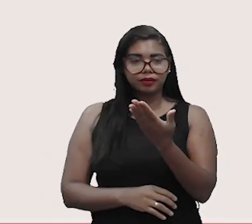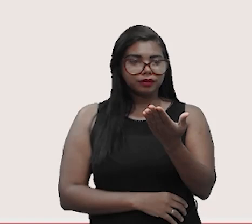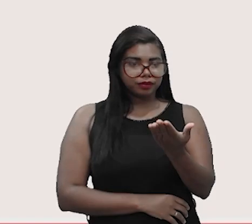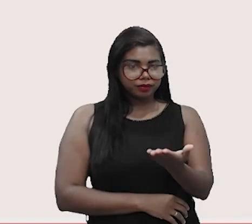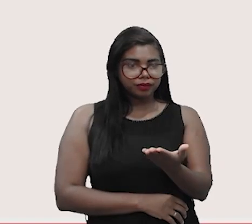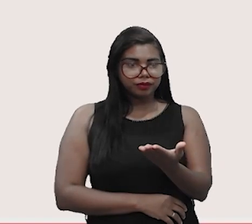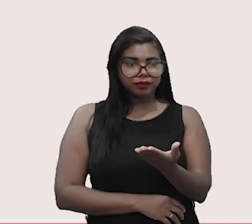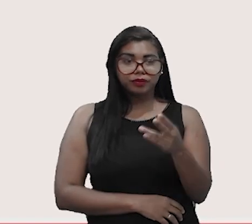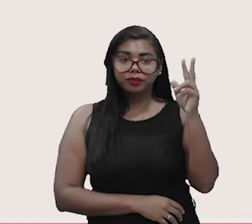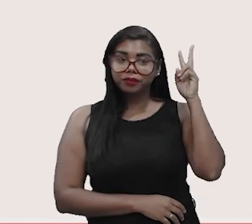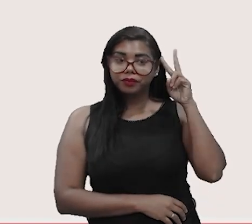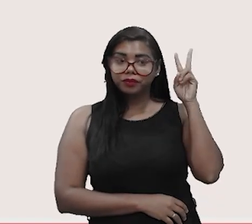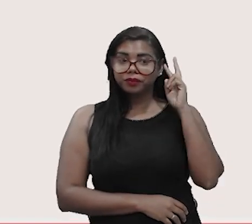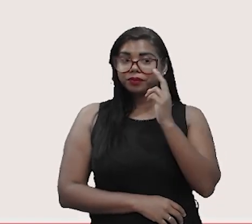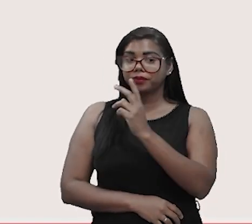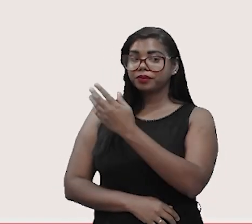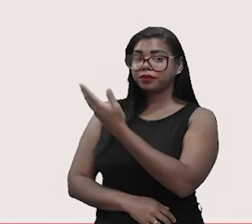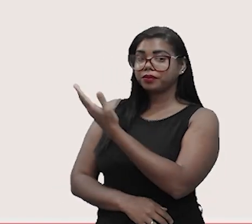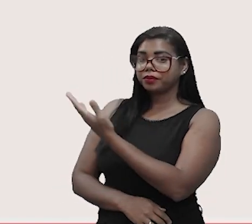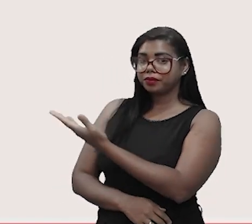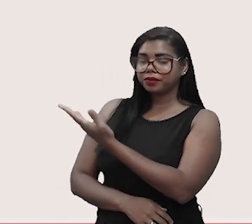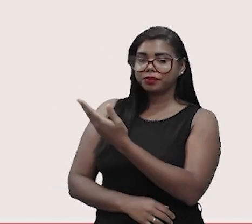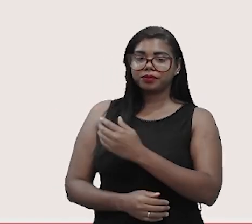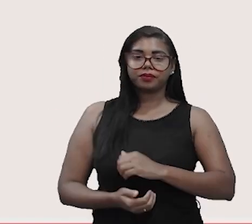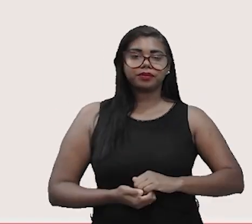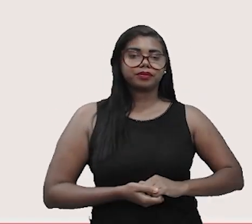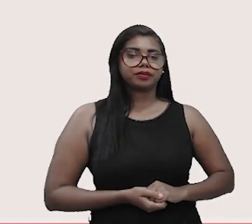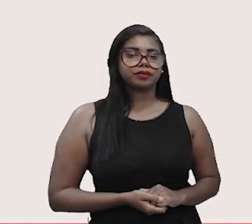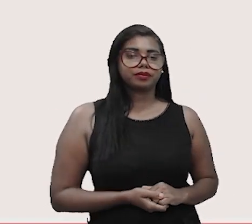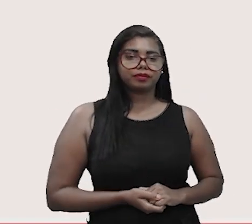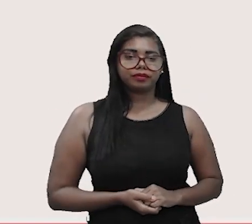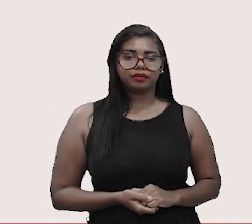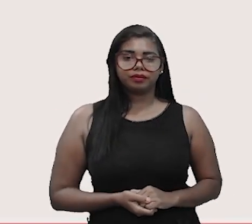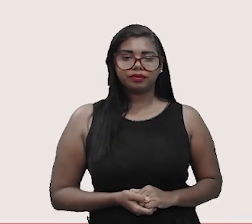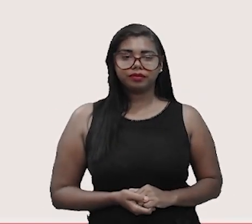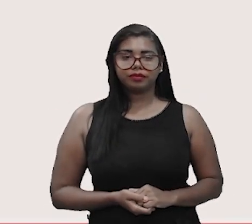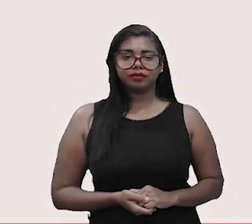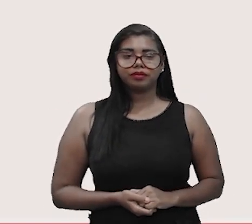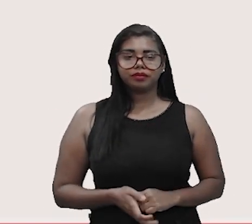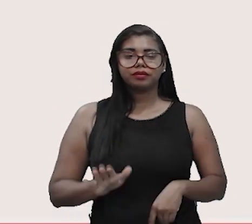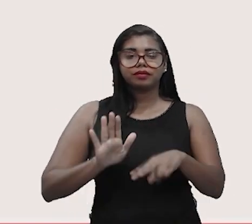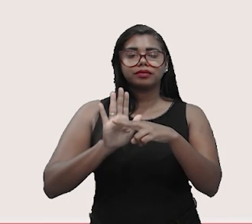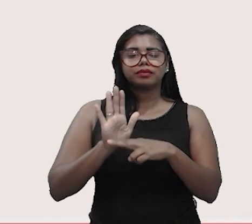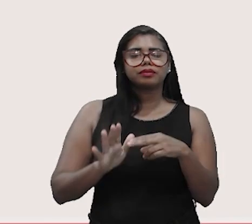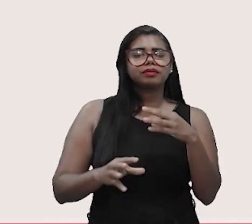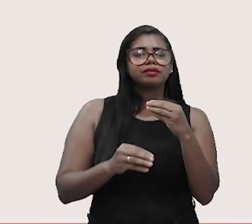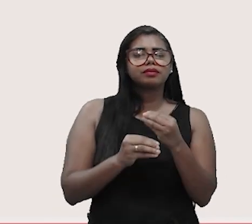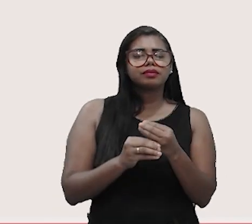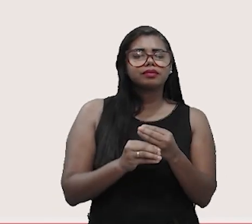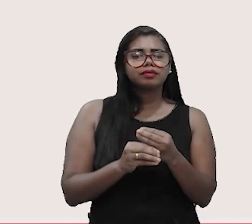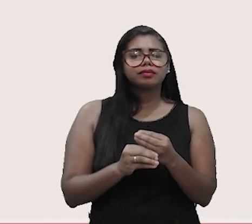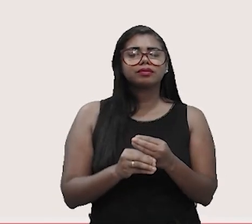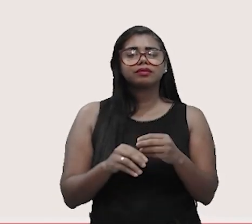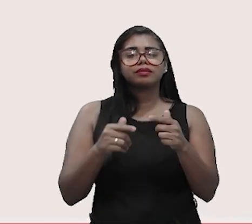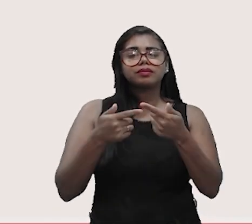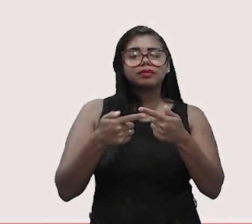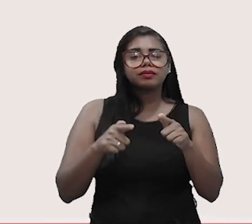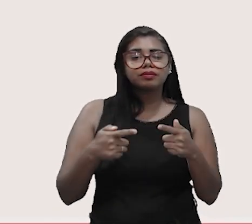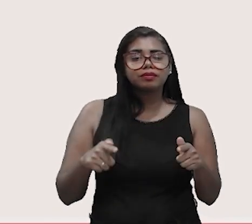lembrar disso aqui, ó, norma padrão. Quando ele norma padrão, é a gramática